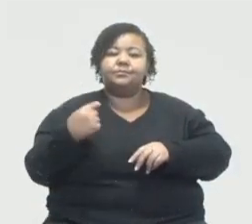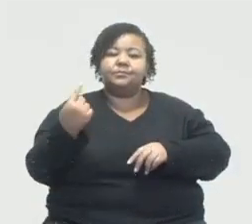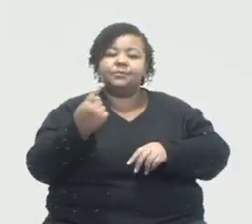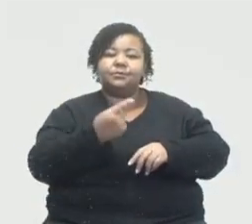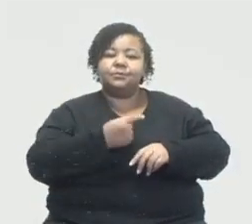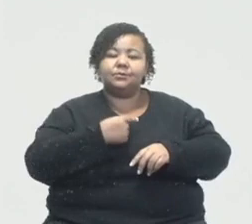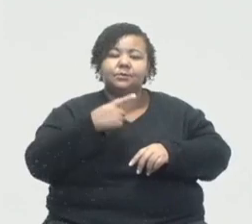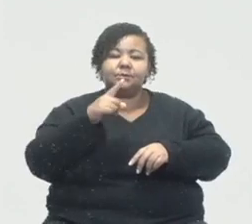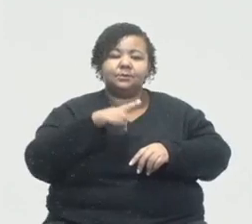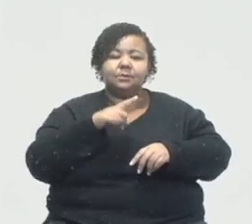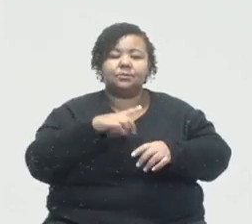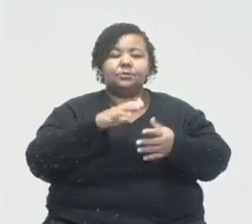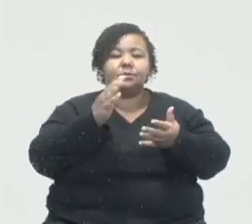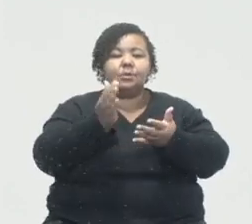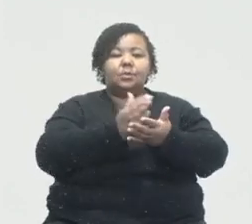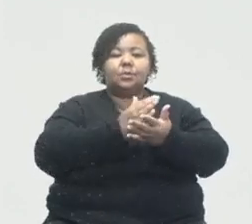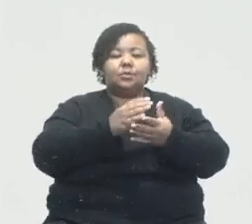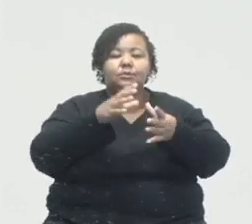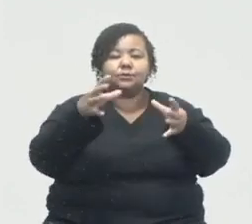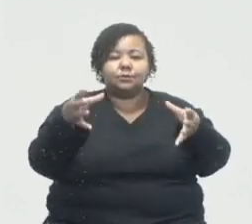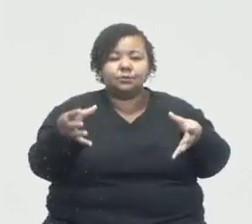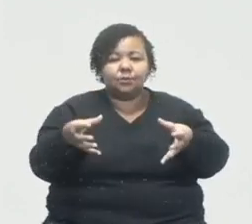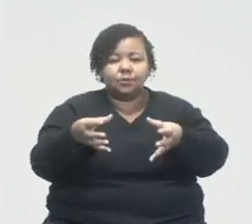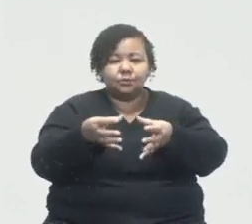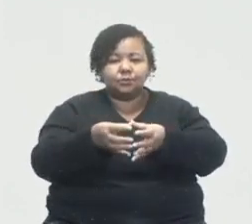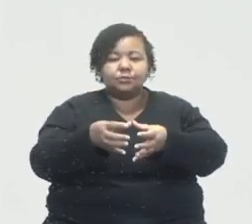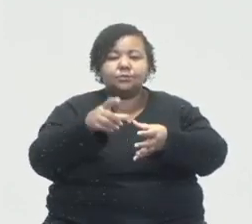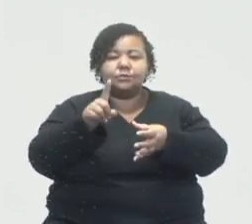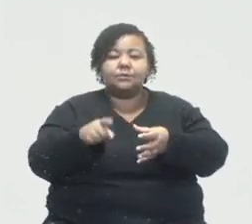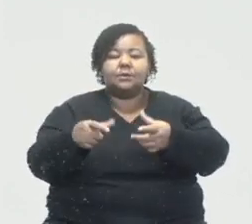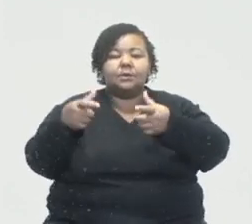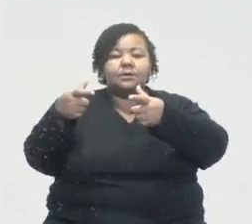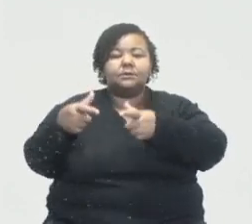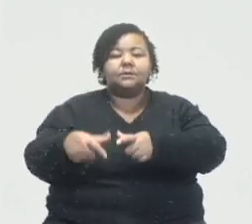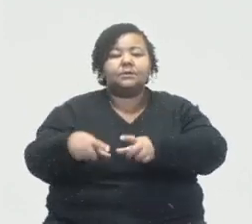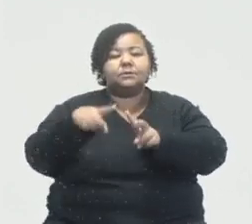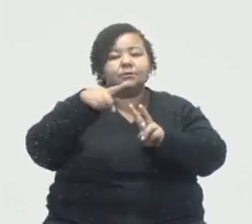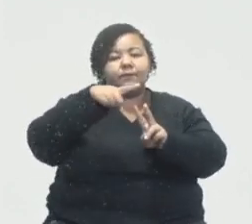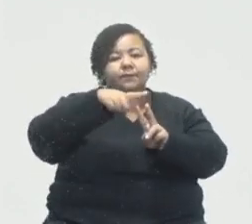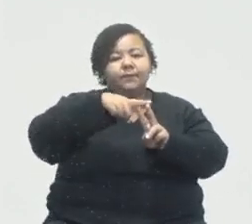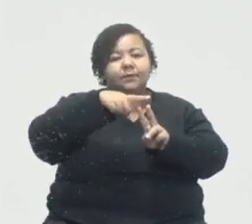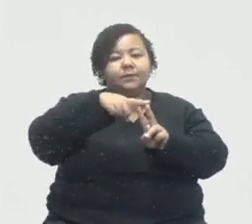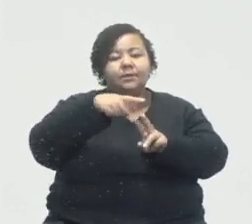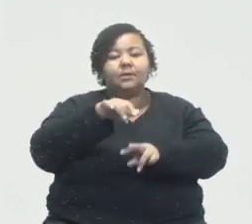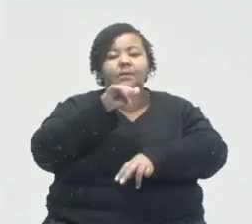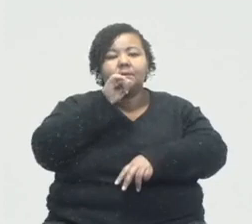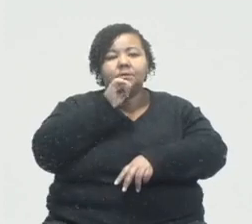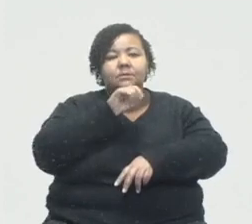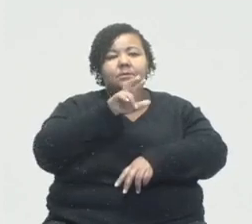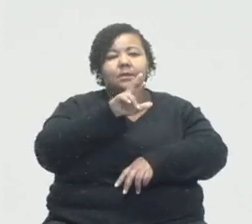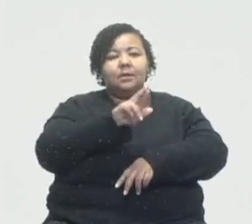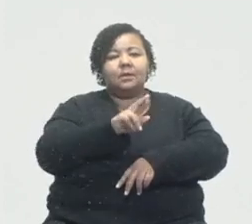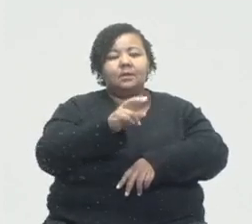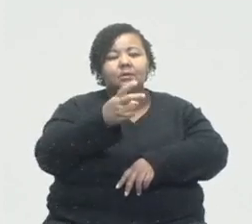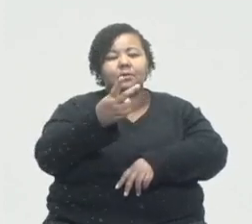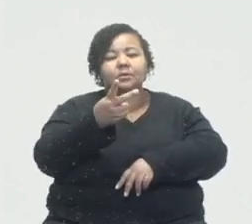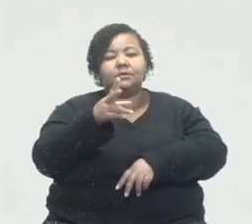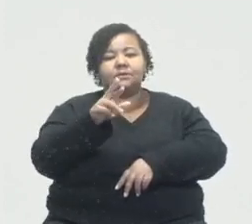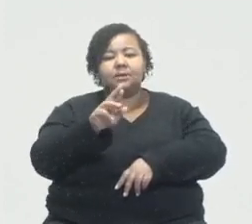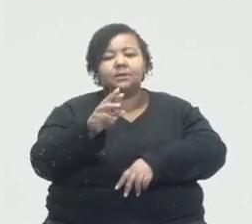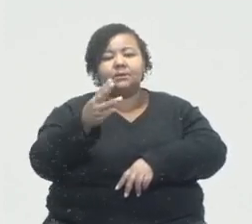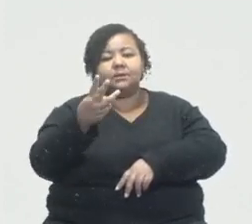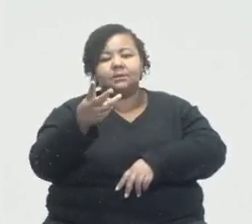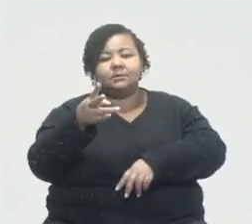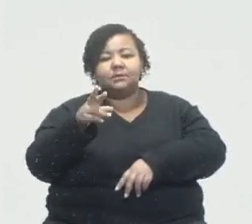alguns conjuntos que são dados como espaços vetoriais, como, por exemplo, o R2, o R3, o Rn, o conjunto